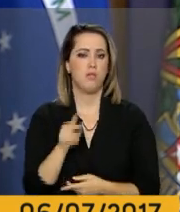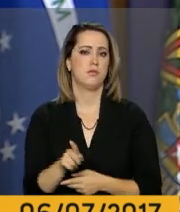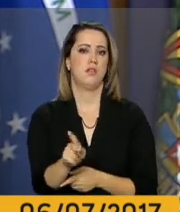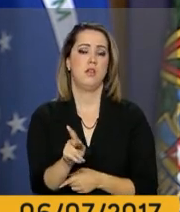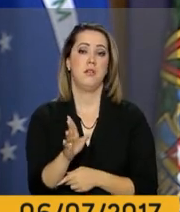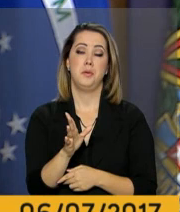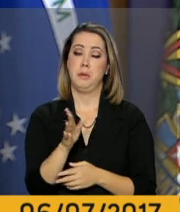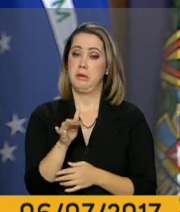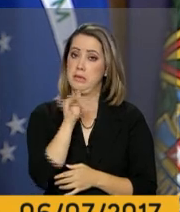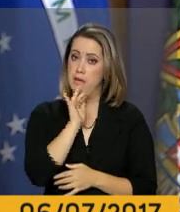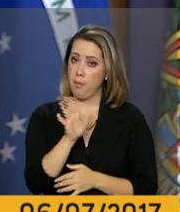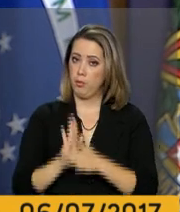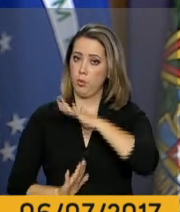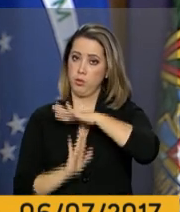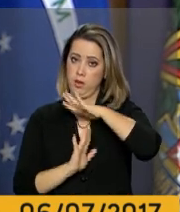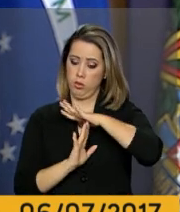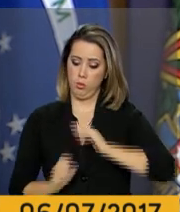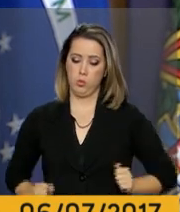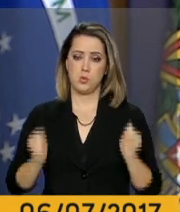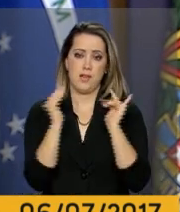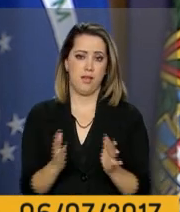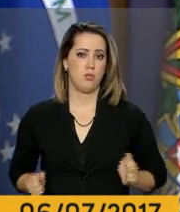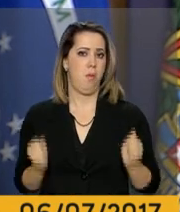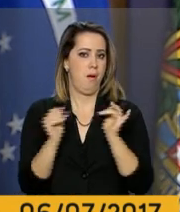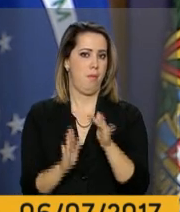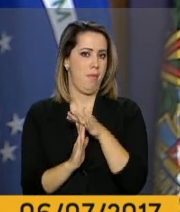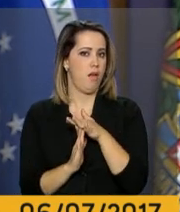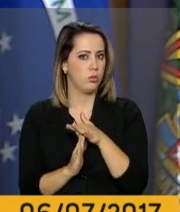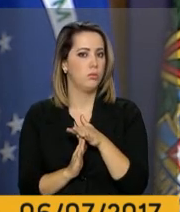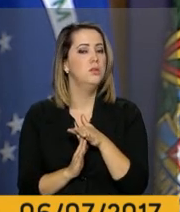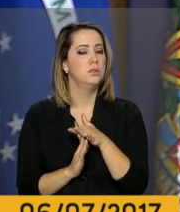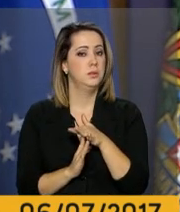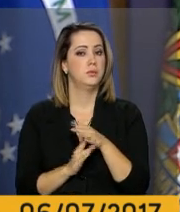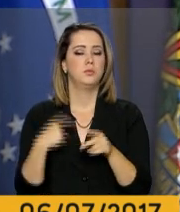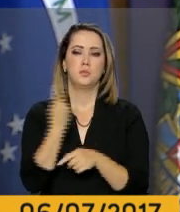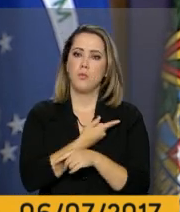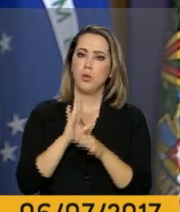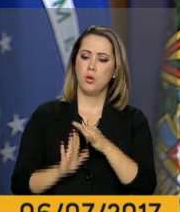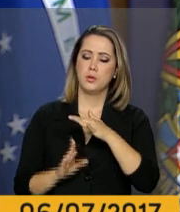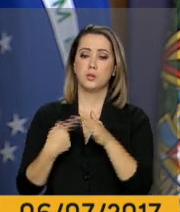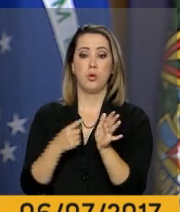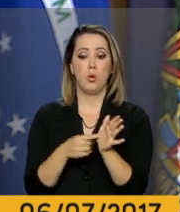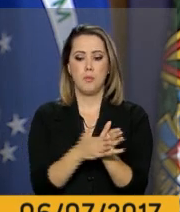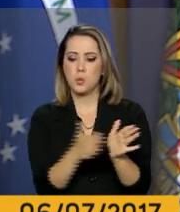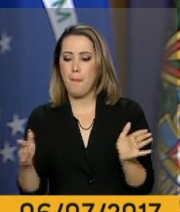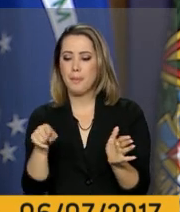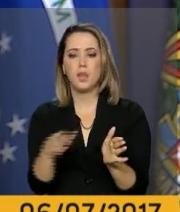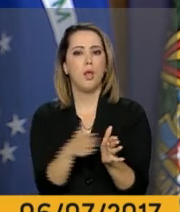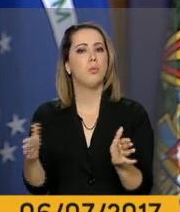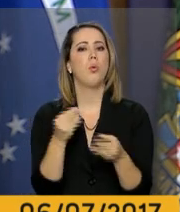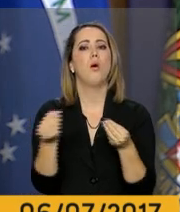teto dos gastos públicos vocês vejam que no caso do teto dos gastos públicos nós fixamos um prazo de 20 anos